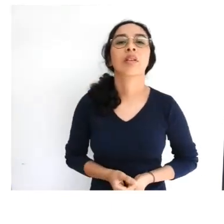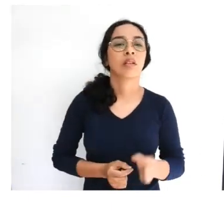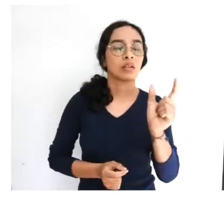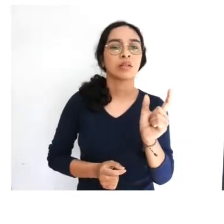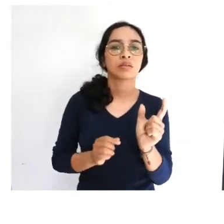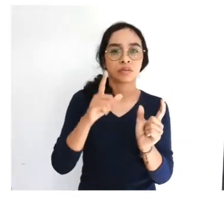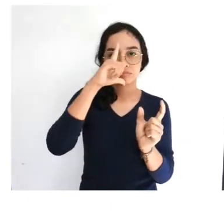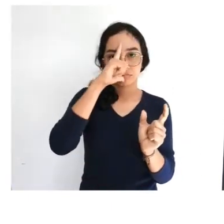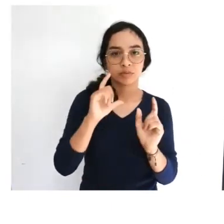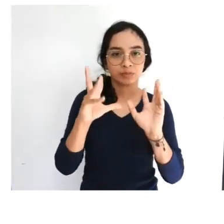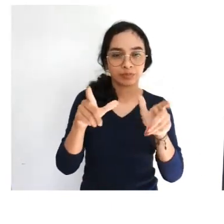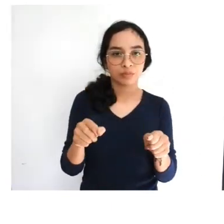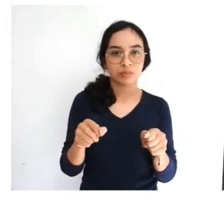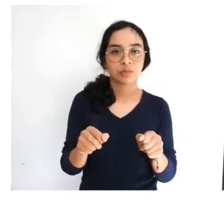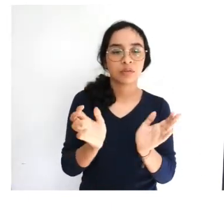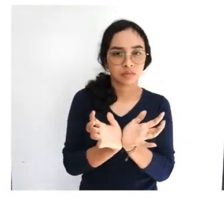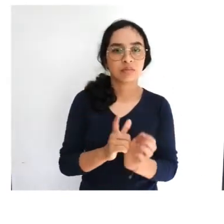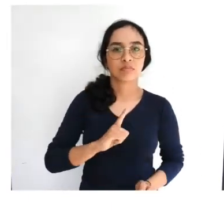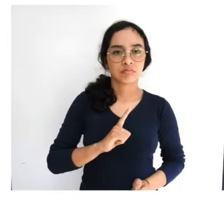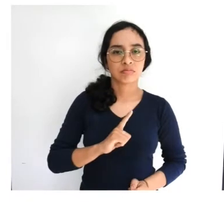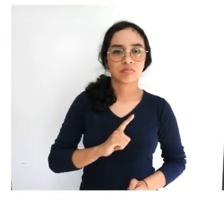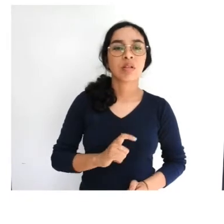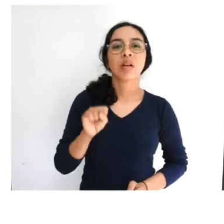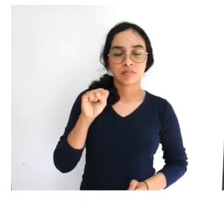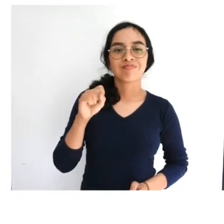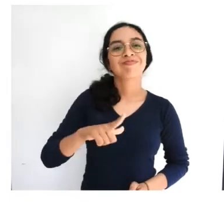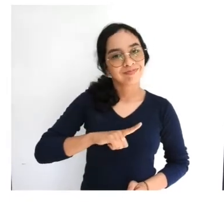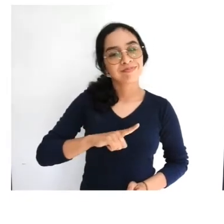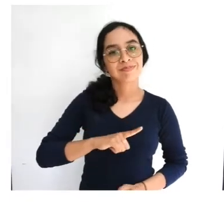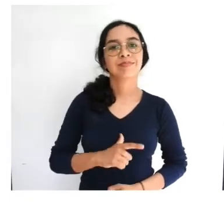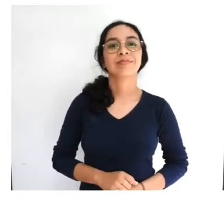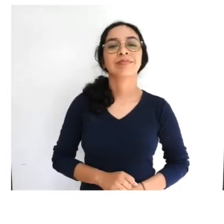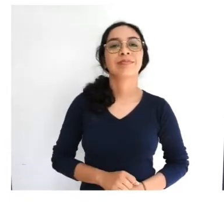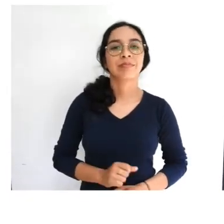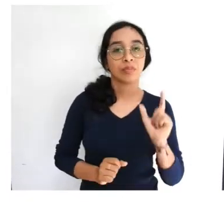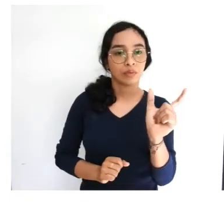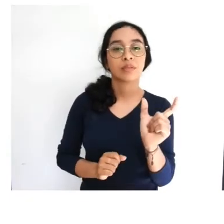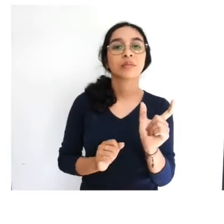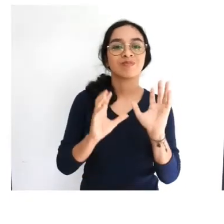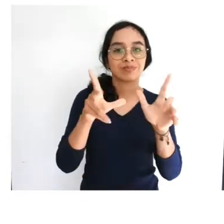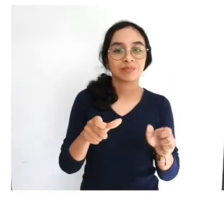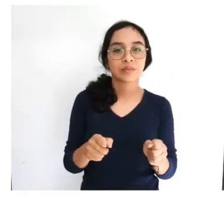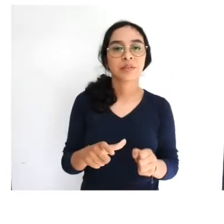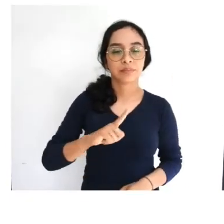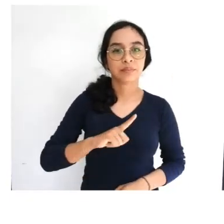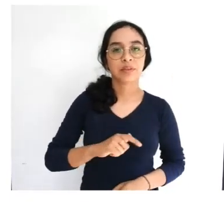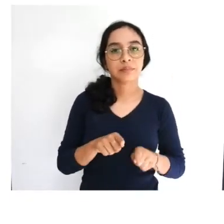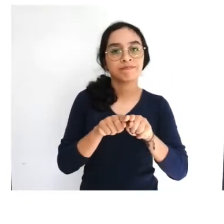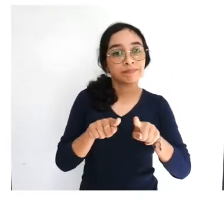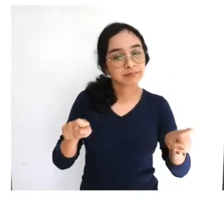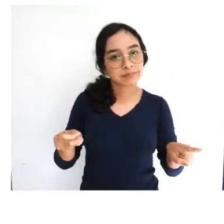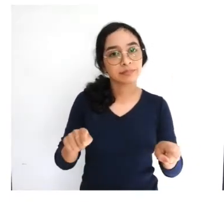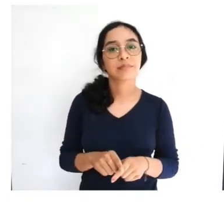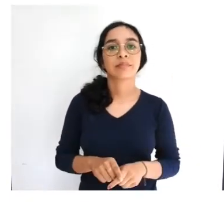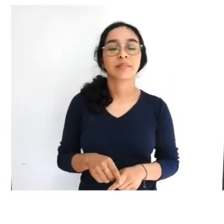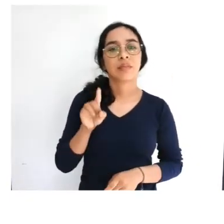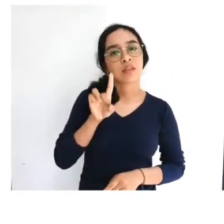palavra latina tem um caso? Bem, toda palavra tem, mas somente